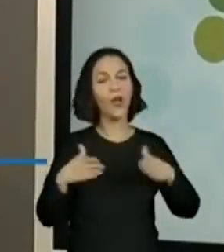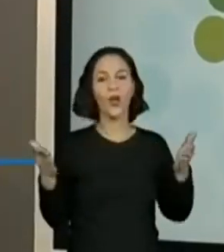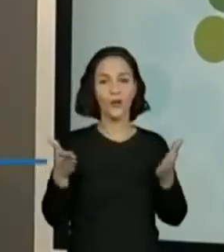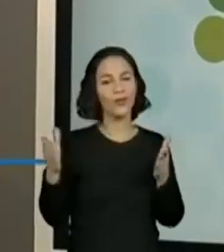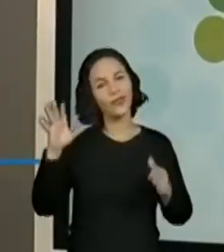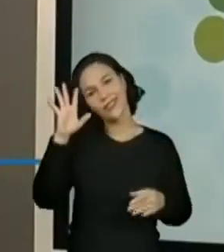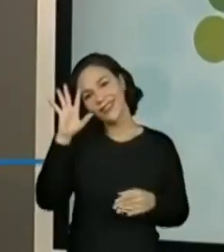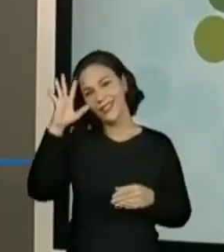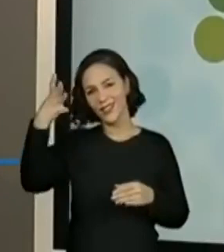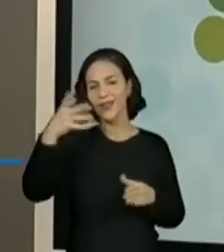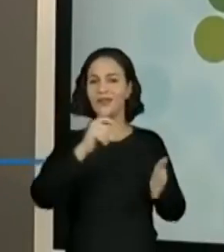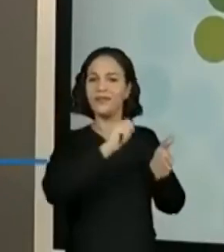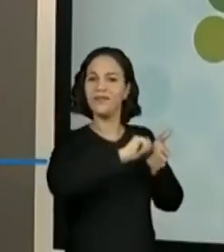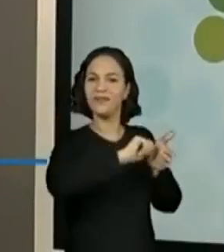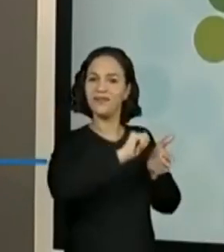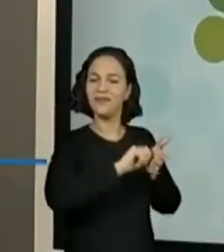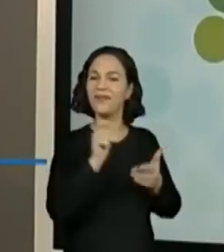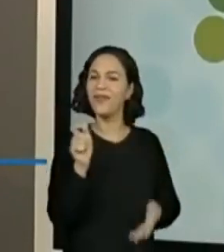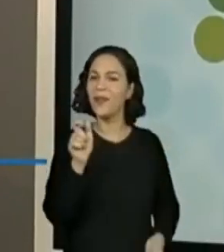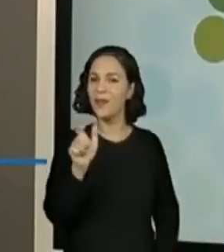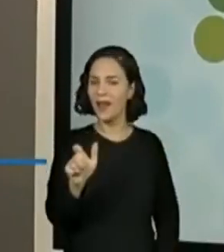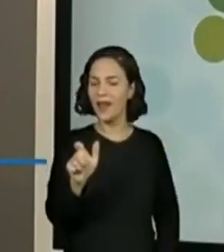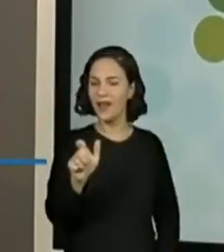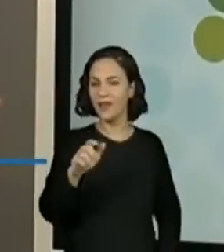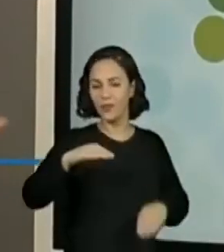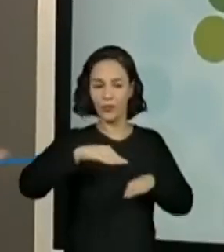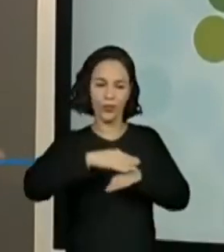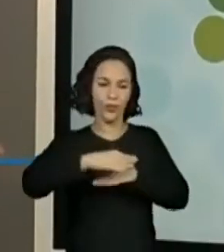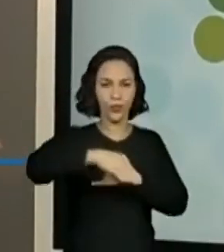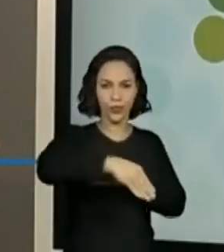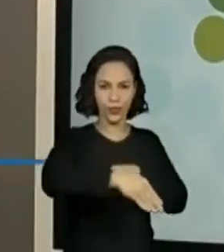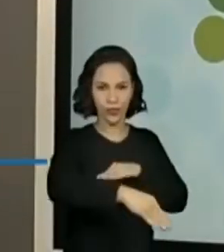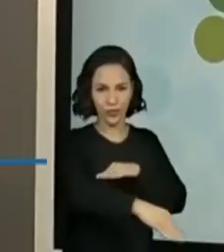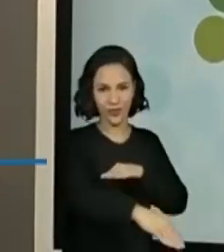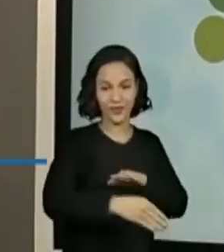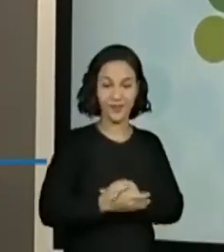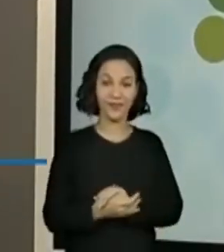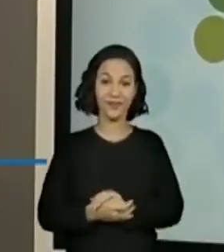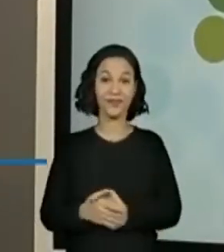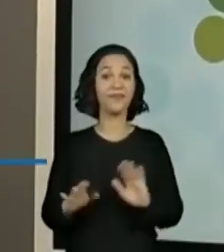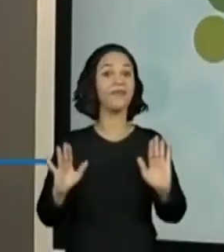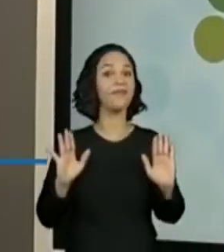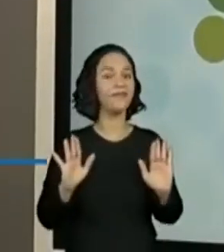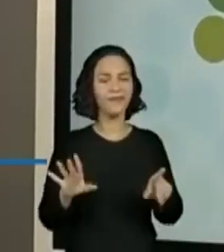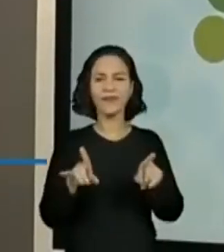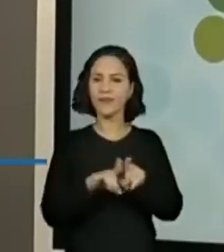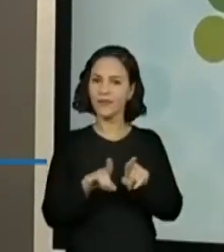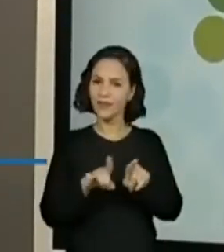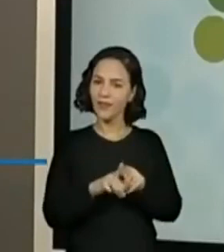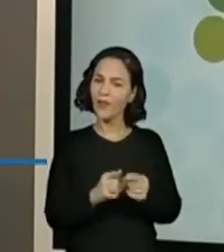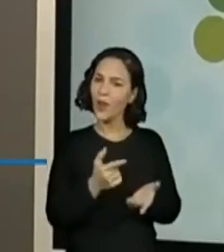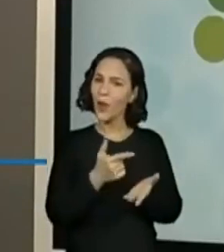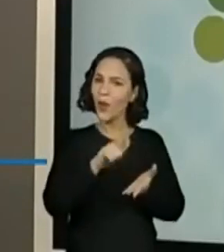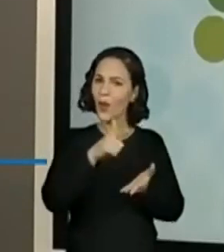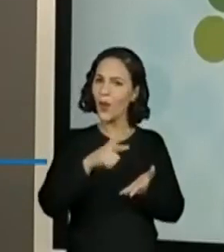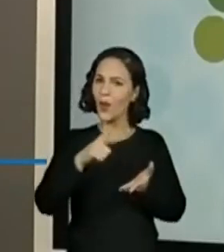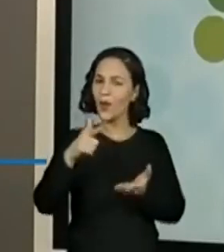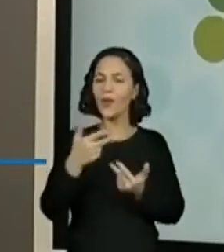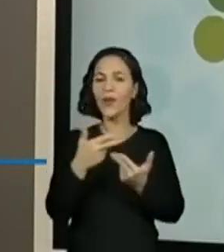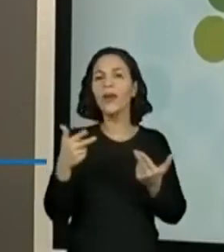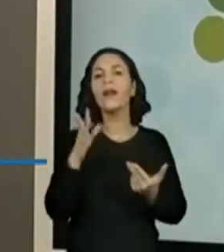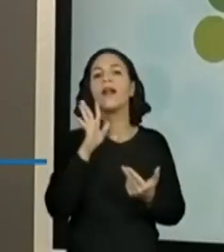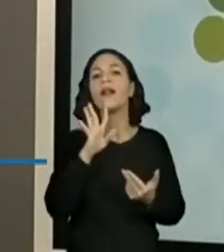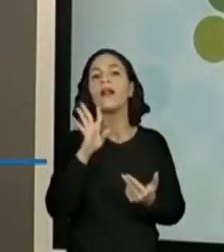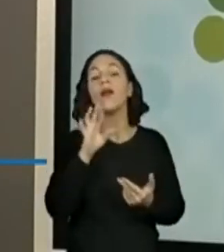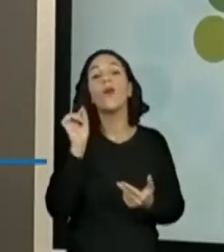resolver a escrita aí do escorregador. Mas, além disso, nós vamos falar de umas coisas bem gostosas. Da